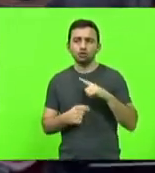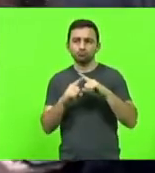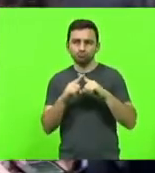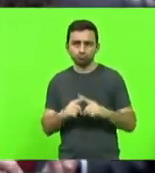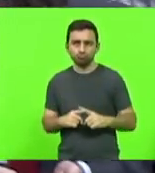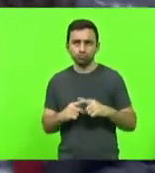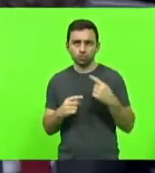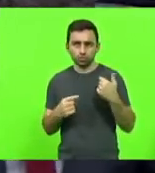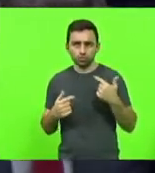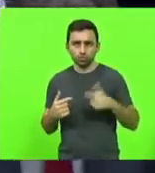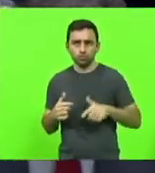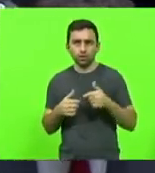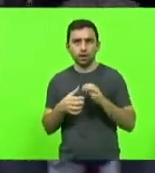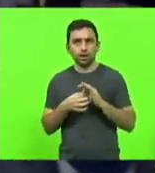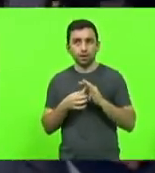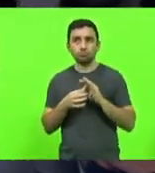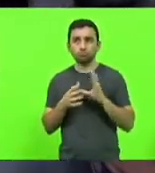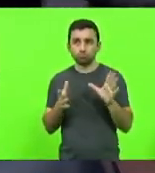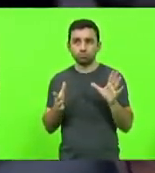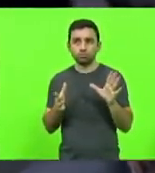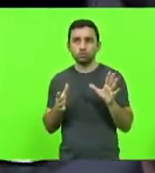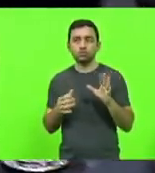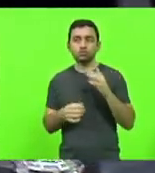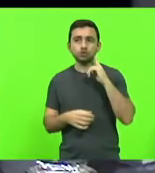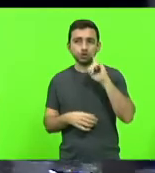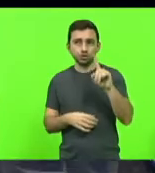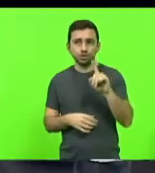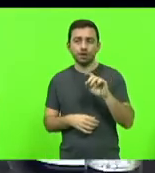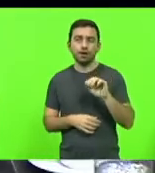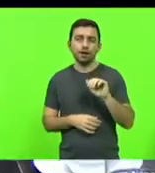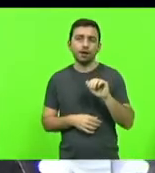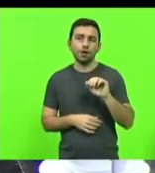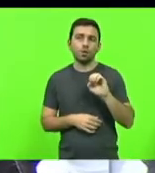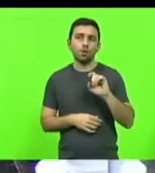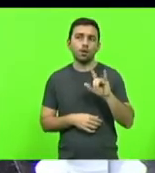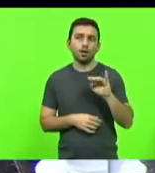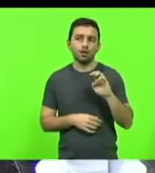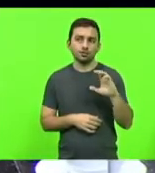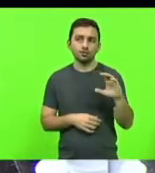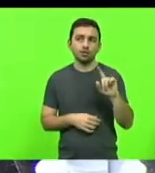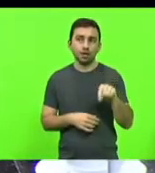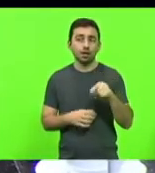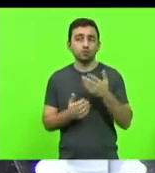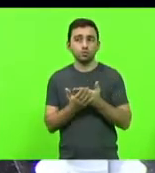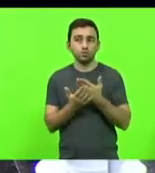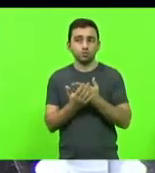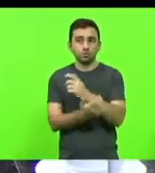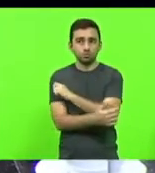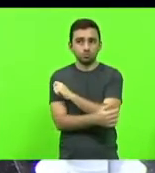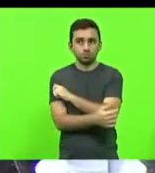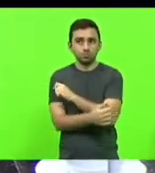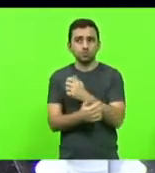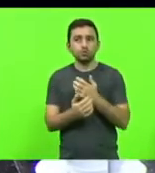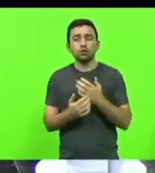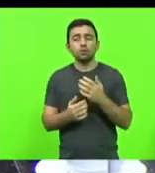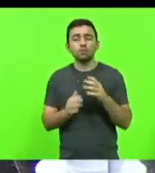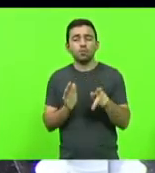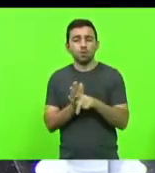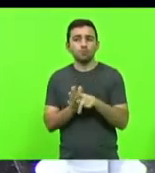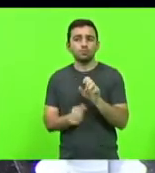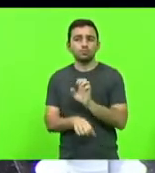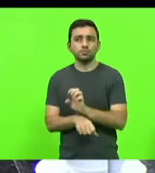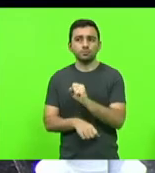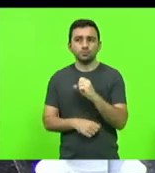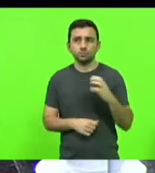tem data, também a gente tem data da OLESC, Jogos Estudantis do Estado de Santa Catarina,